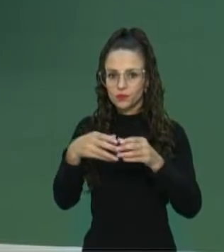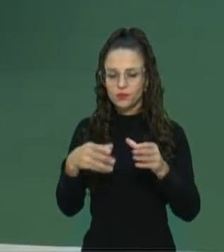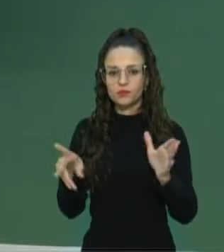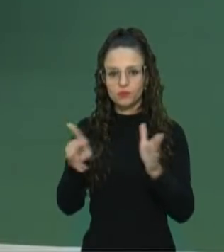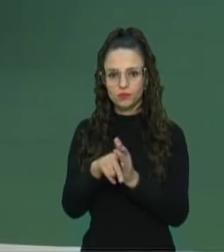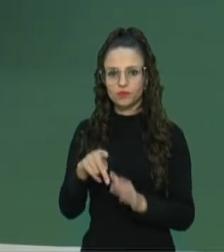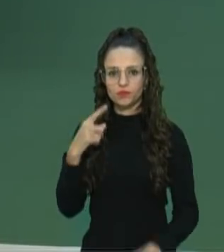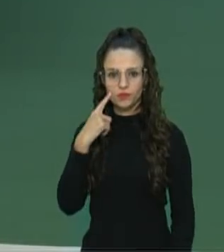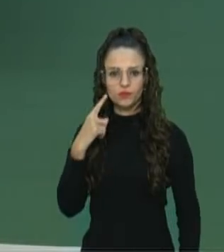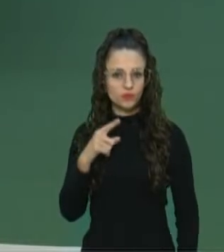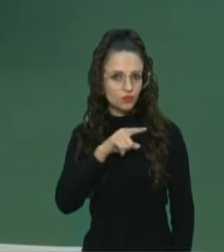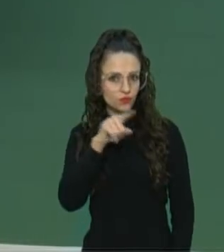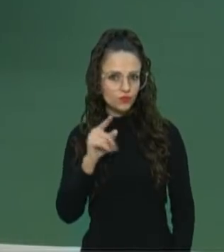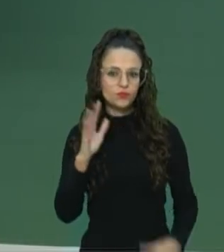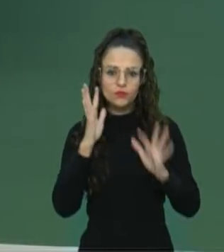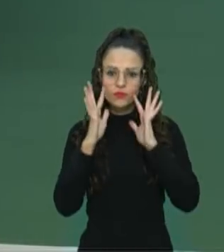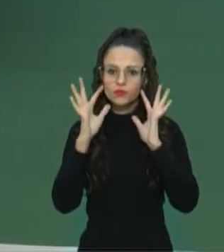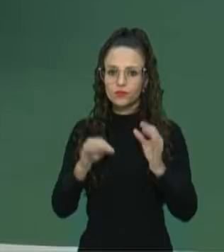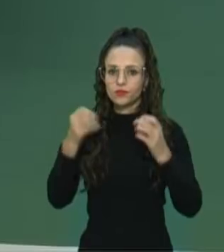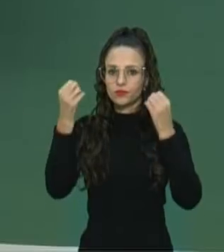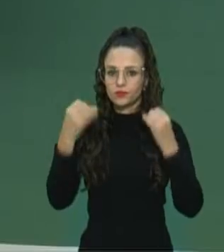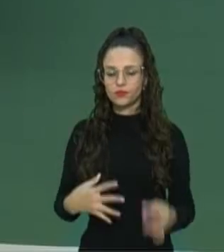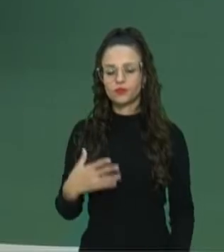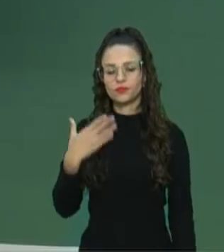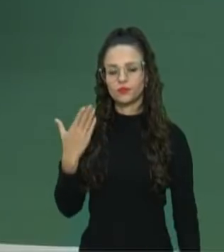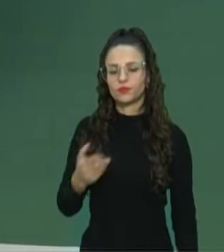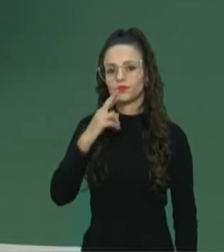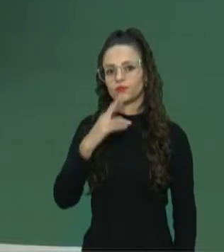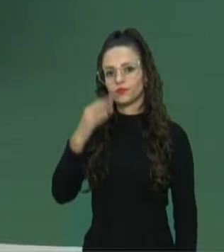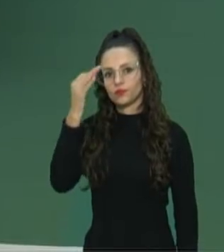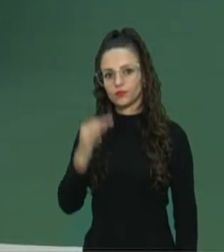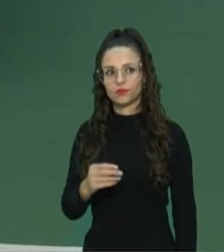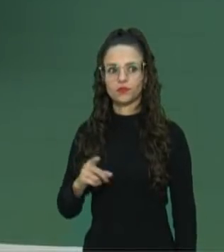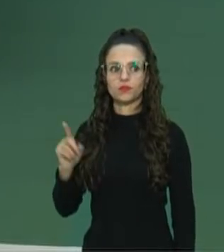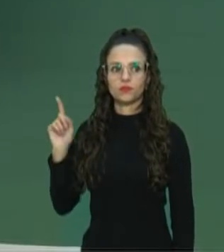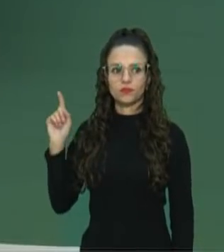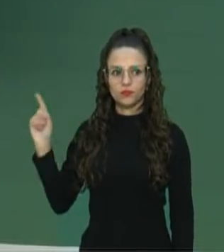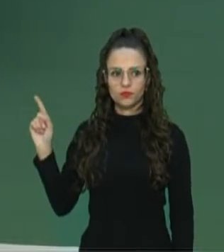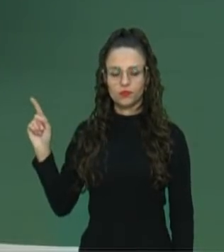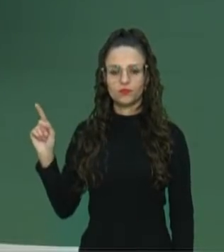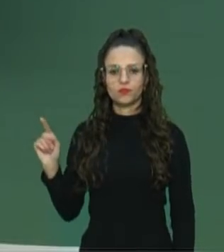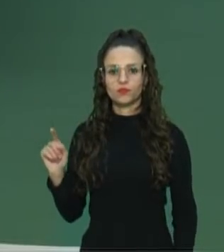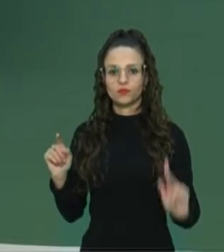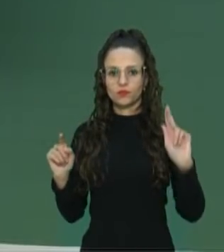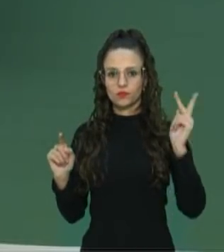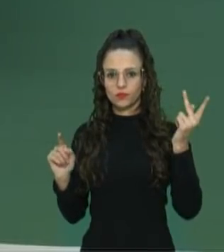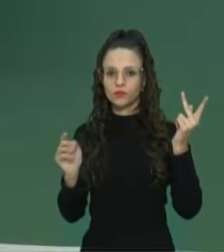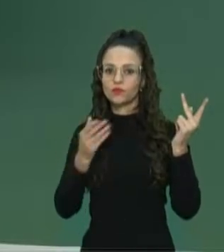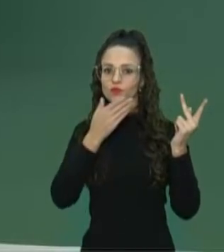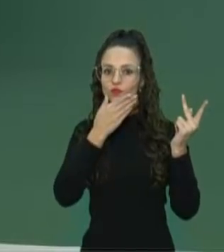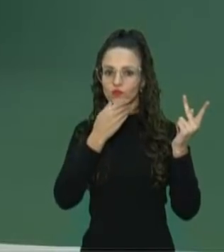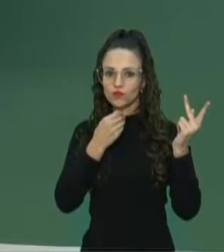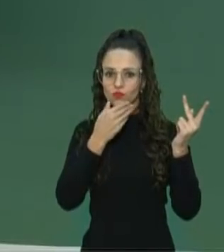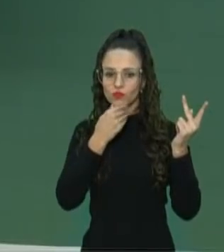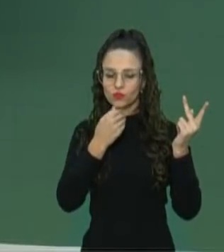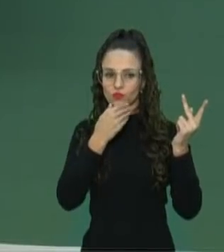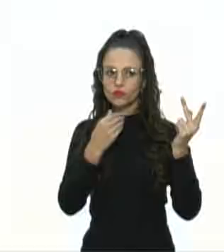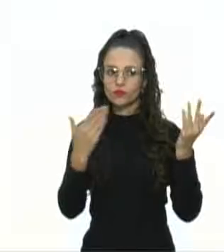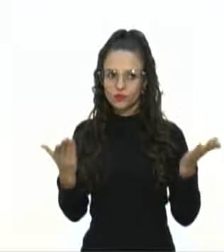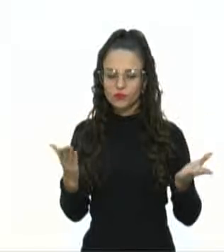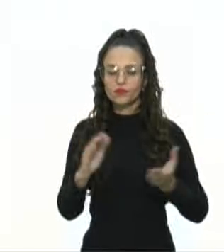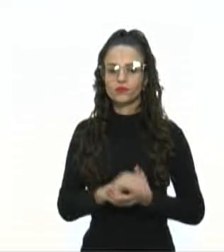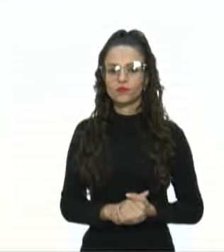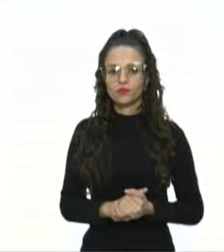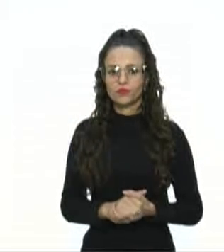lá ver se vocês prestaram atenção na explicação. Então, a resposta diz o quê? Então, letra H de homens, então sabemos que é um mapa para